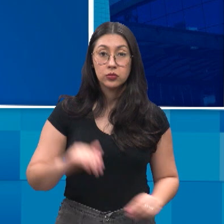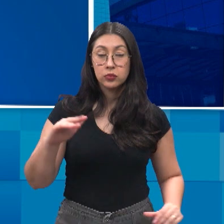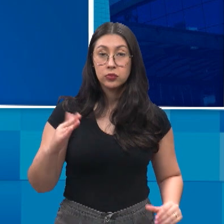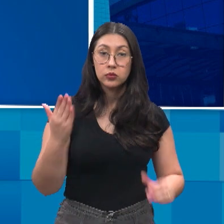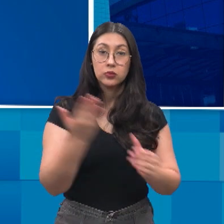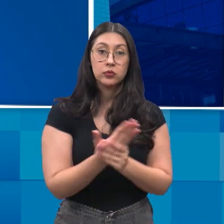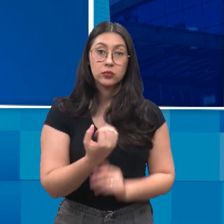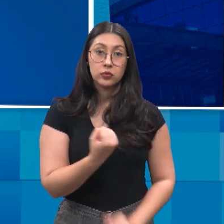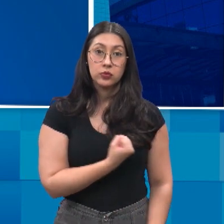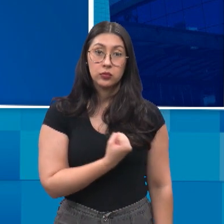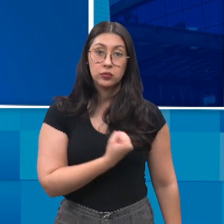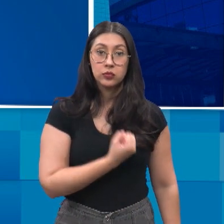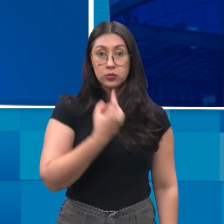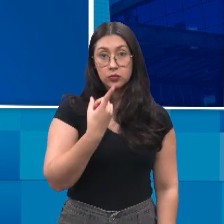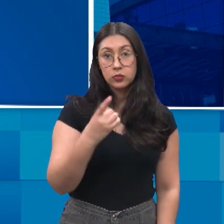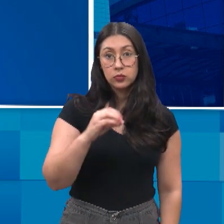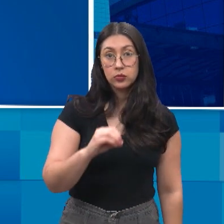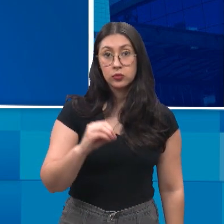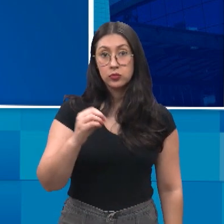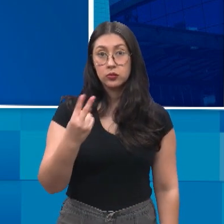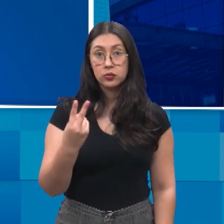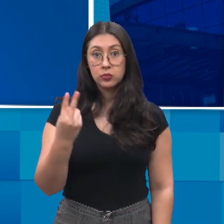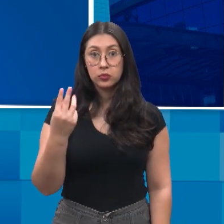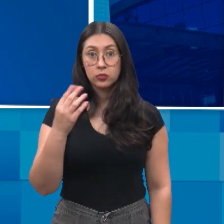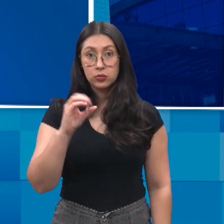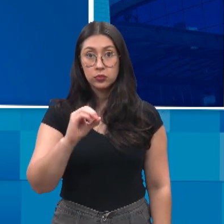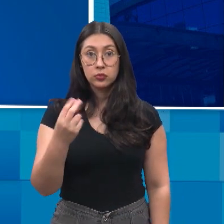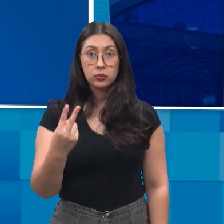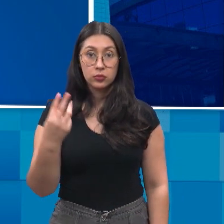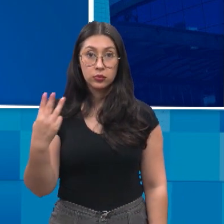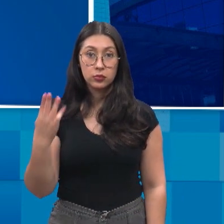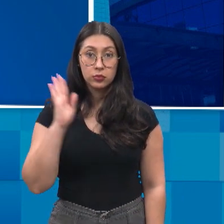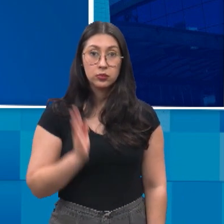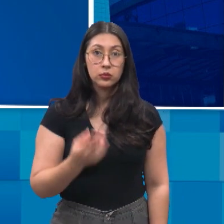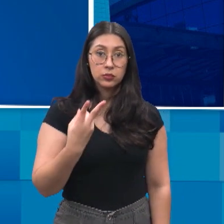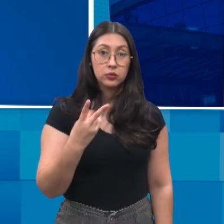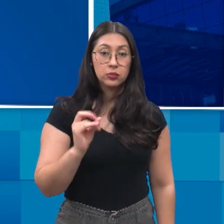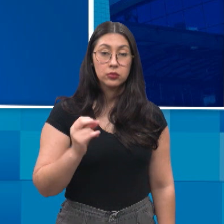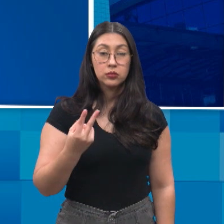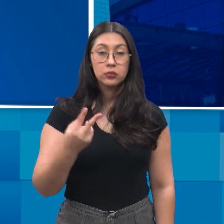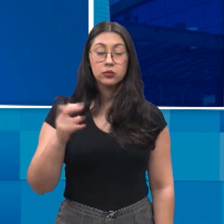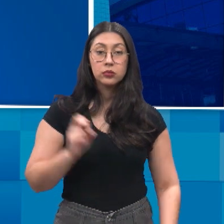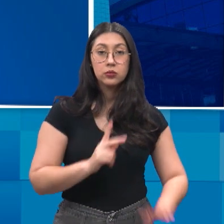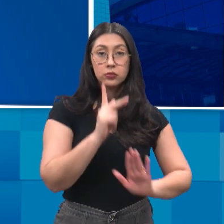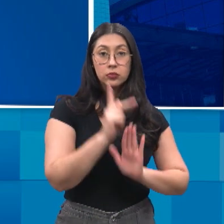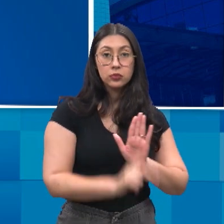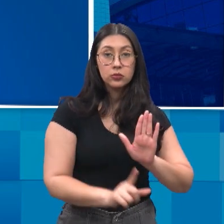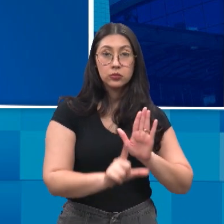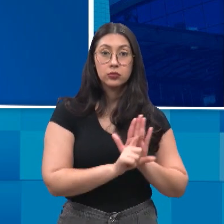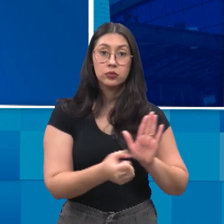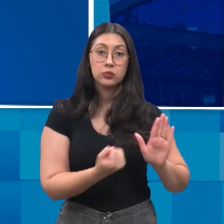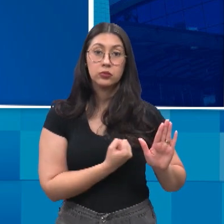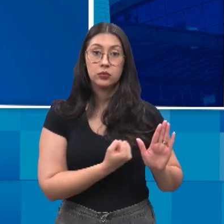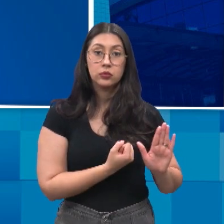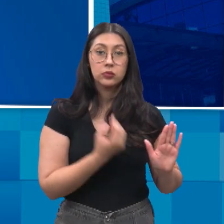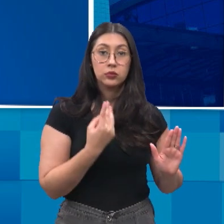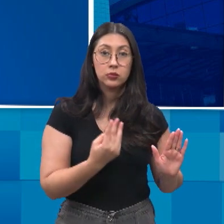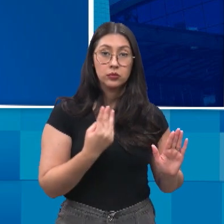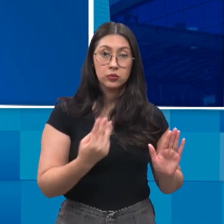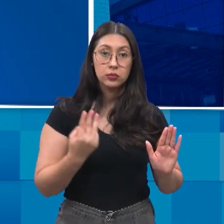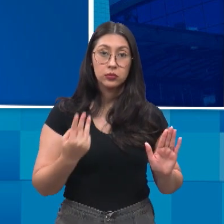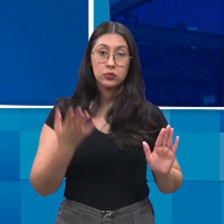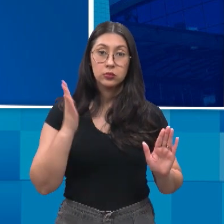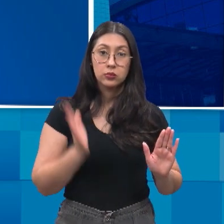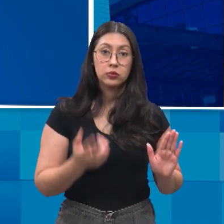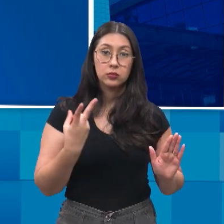Processo número 10.023 de 2025, projeto de lei número 333 de 2025,